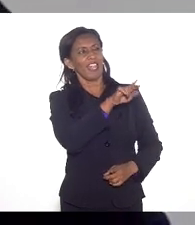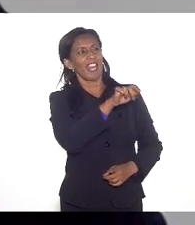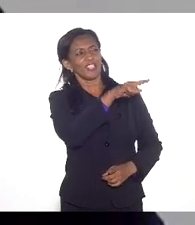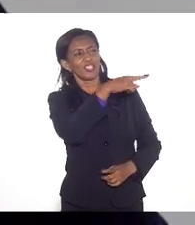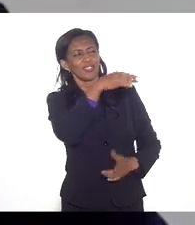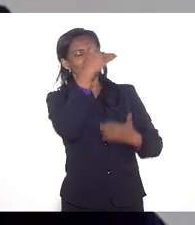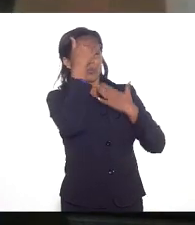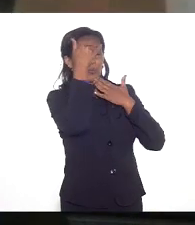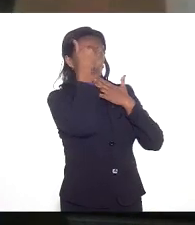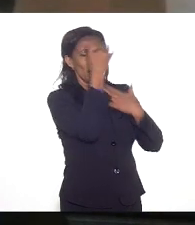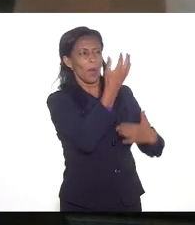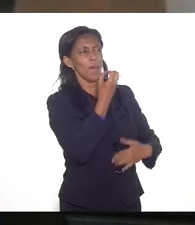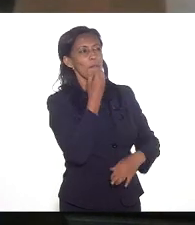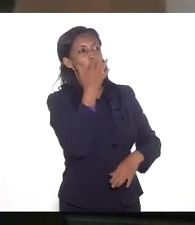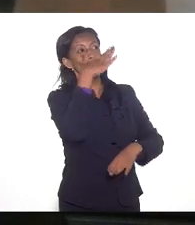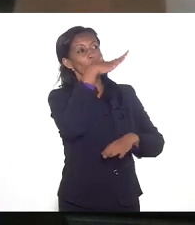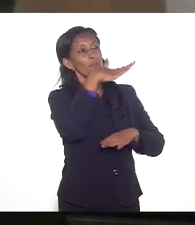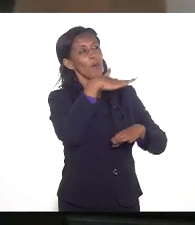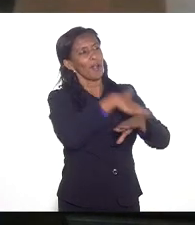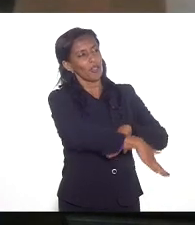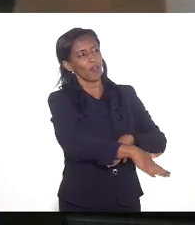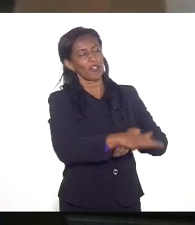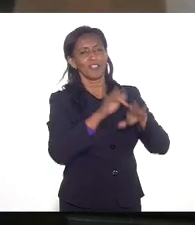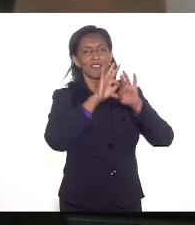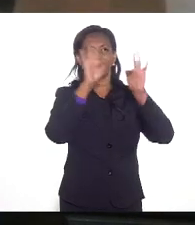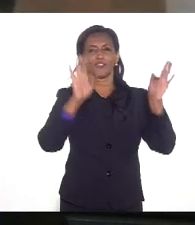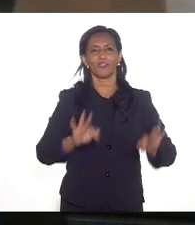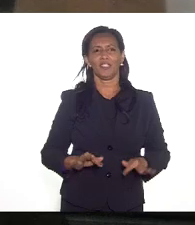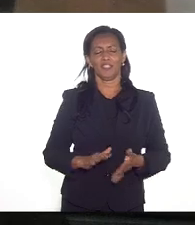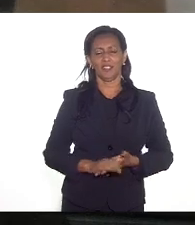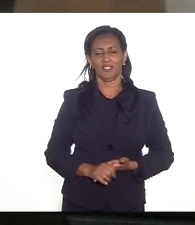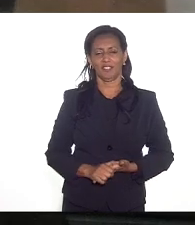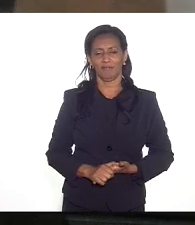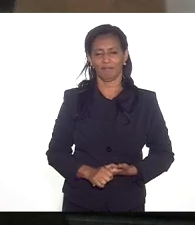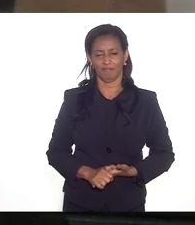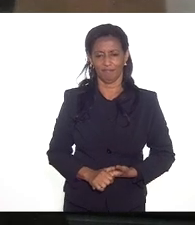prescreve boa noite sejam felizes e